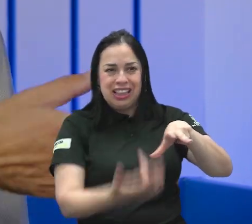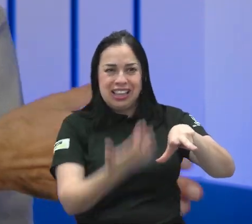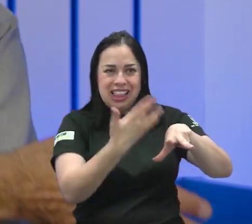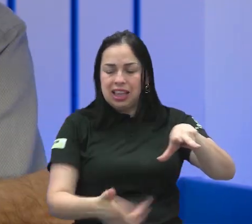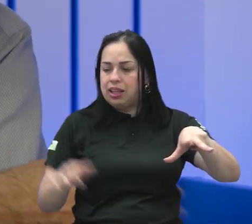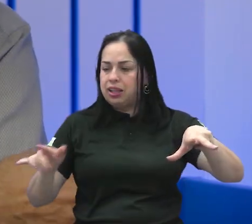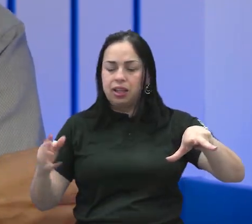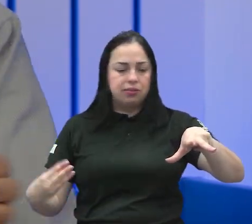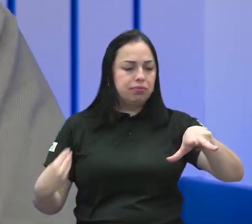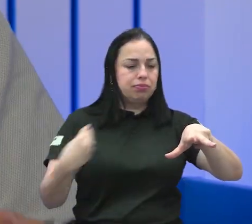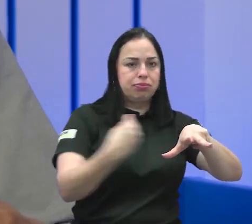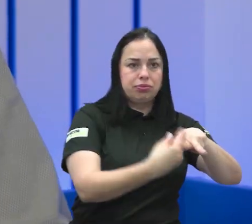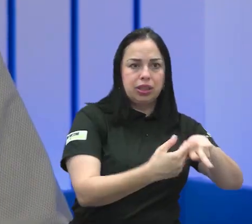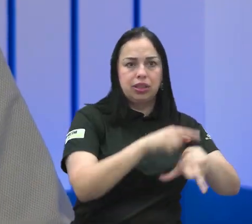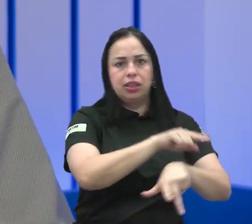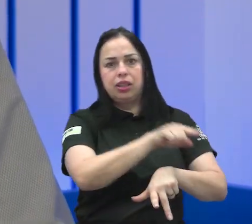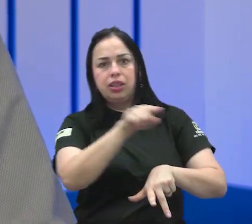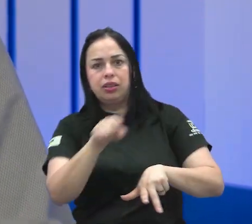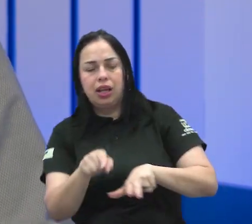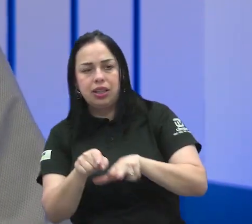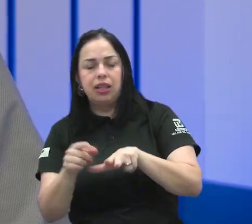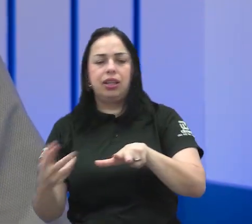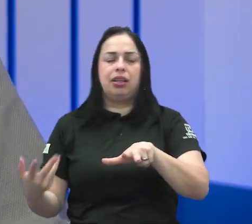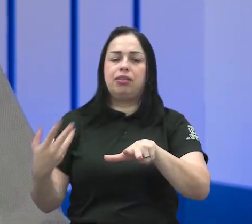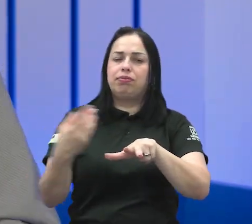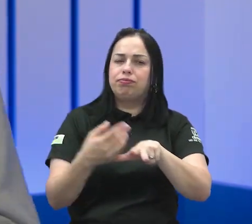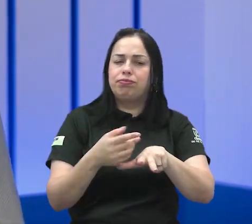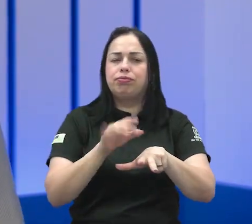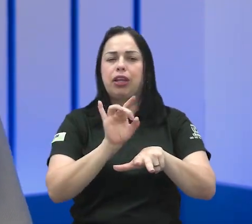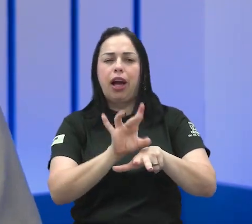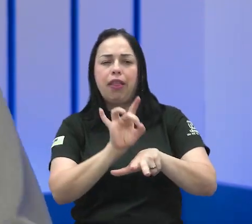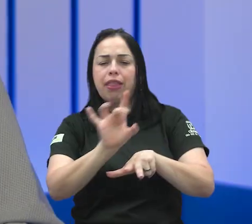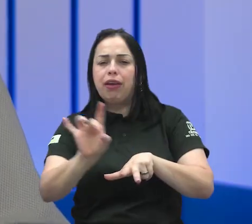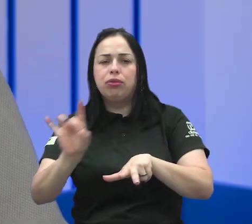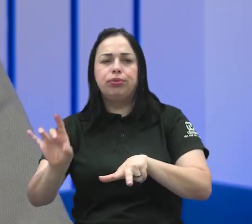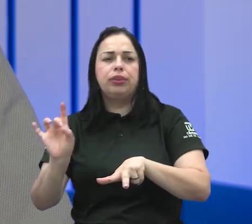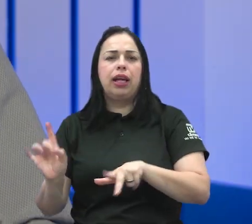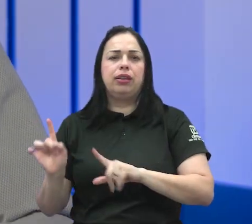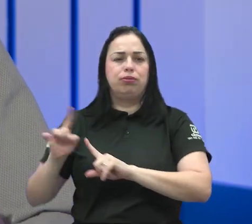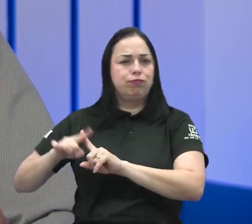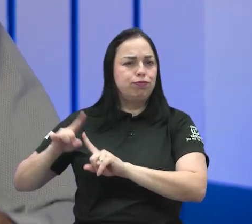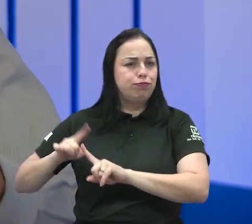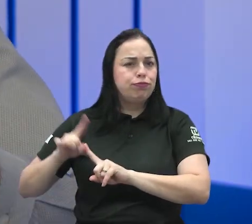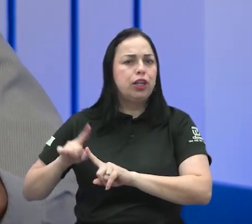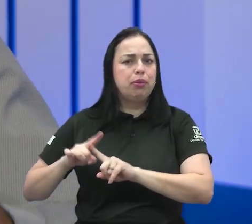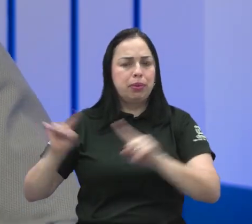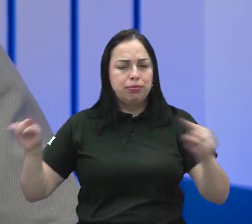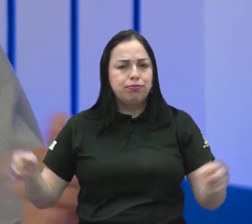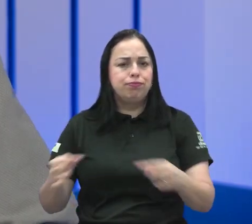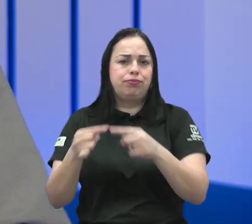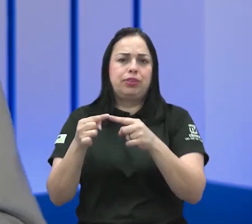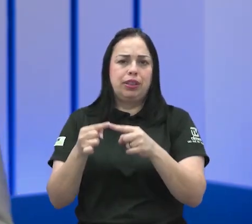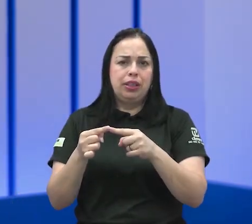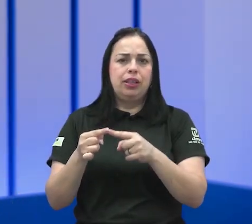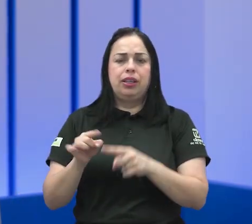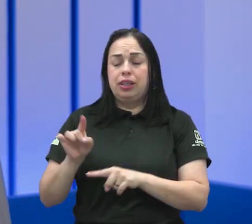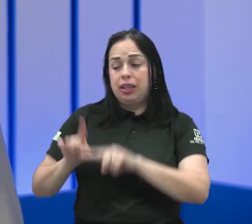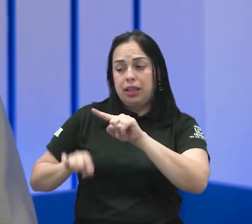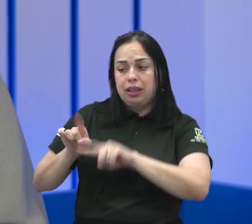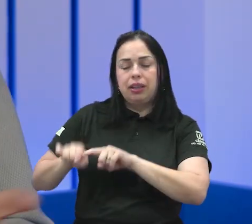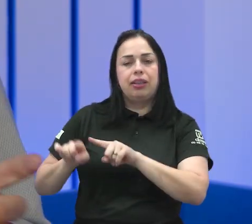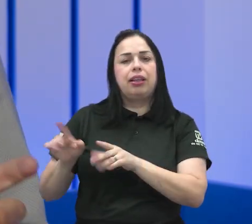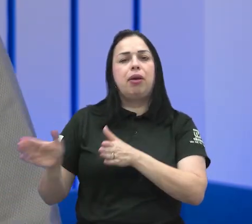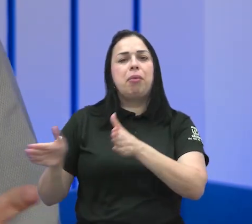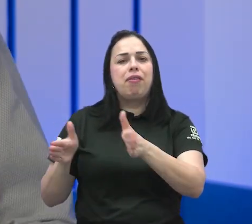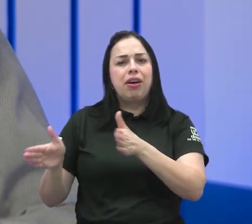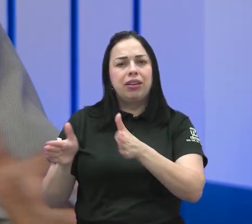receber concentrado de hemácias. Se o paciente tiver distúrbio de coagulação, ele pode receber plasma, plaquetas. Se é um paciente que tem plaquetas muito baixas, ele vai receber plaquetas.